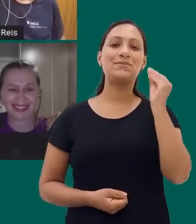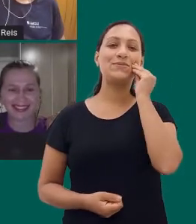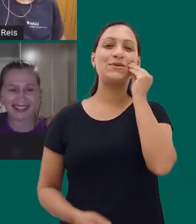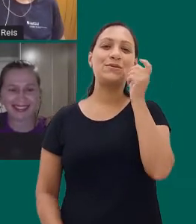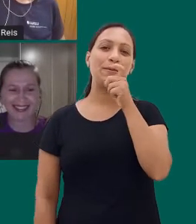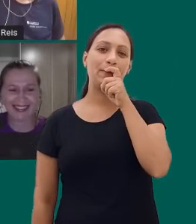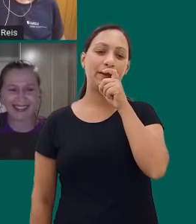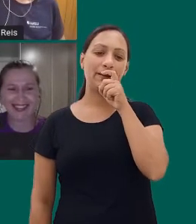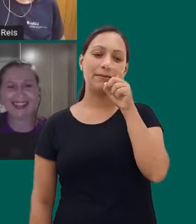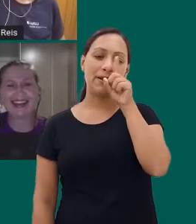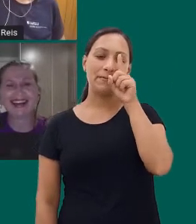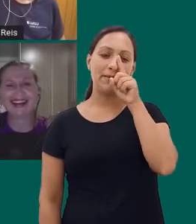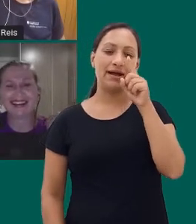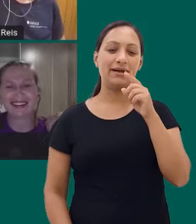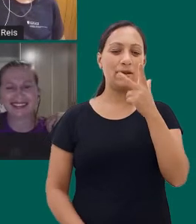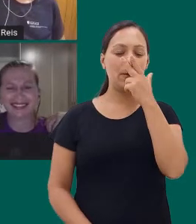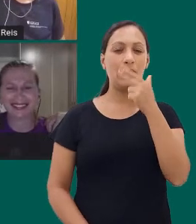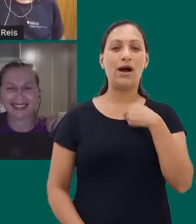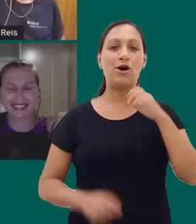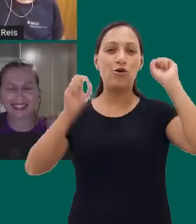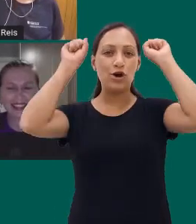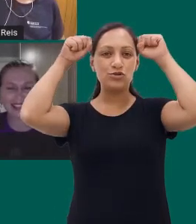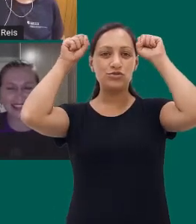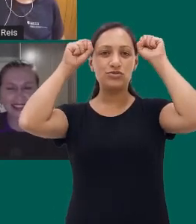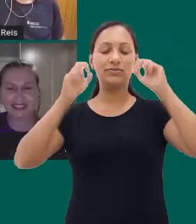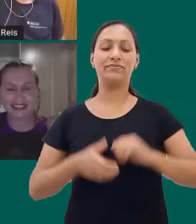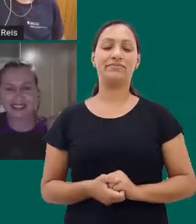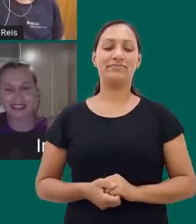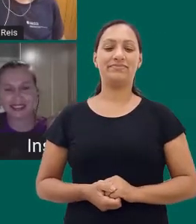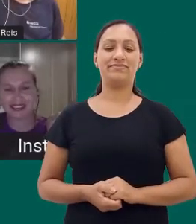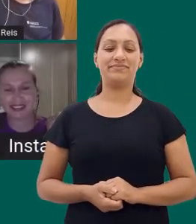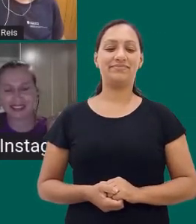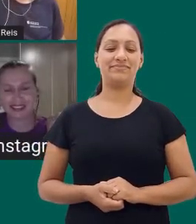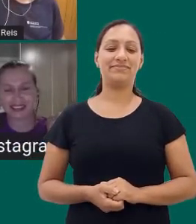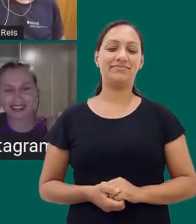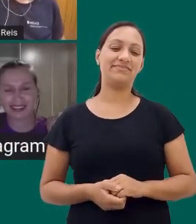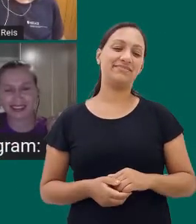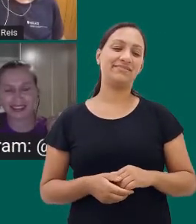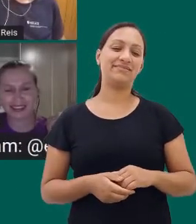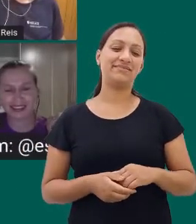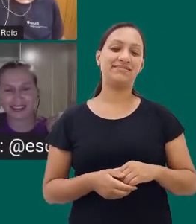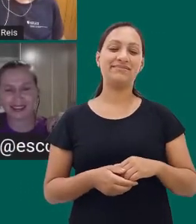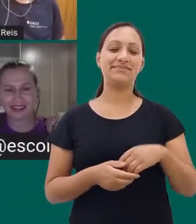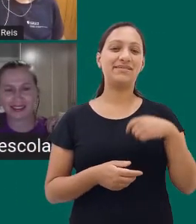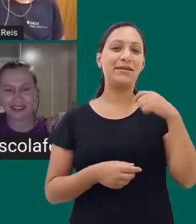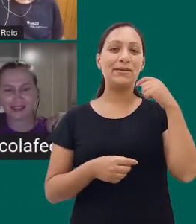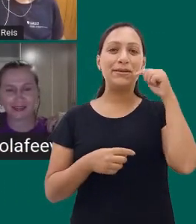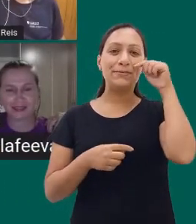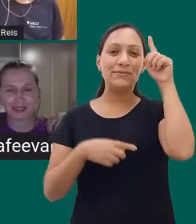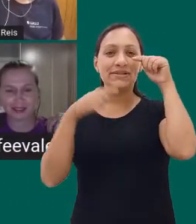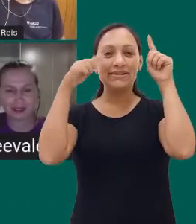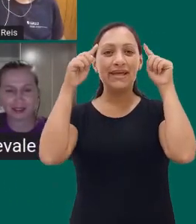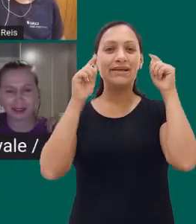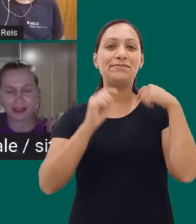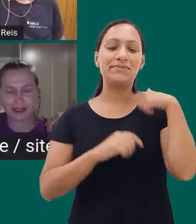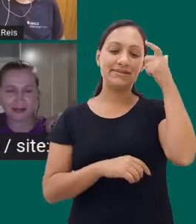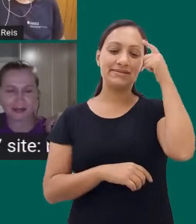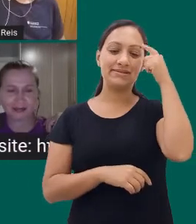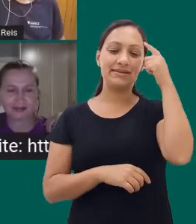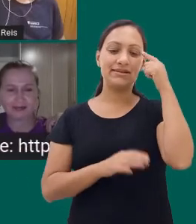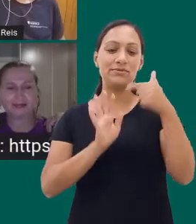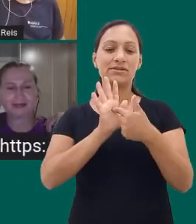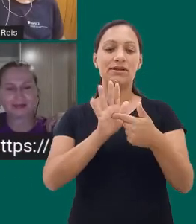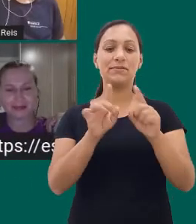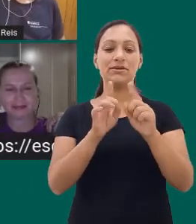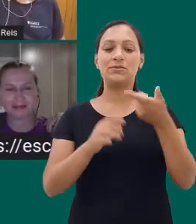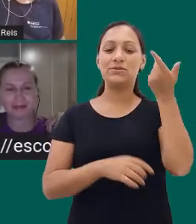você, quase a Xuxa, que negócio que ele ia fazer. Não, tá bom, tá bom. Eu pintei o rosto, eu achei que eu ia ficar com um olhinho pintadinho aqui, mas consegui